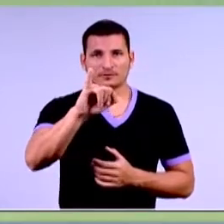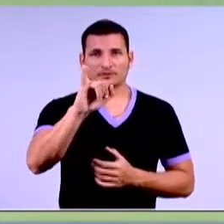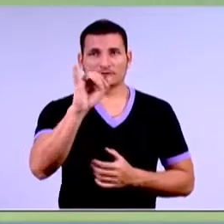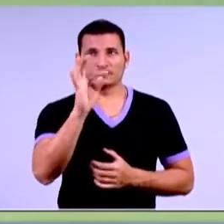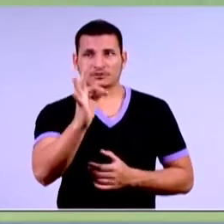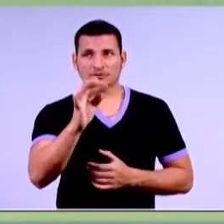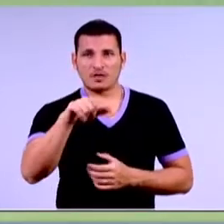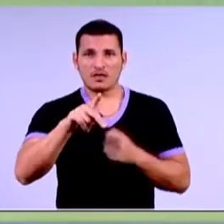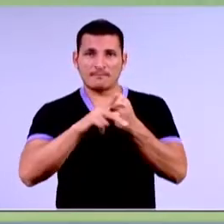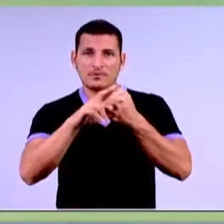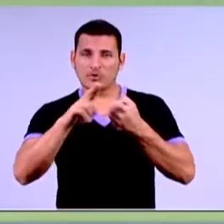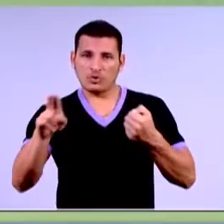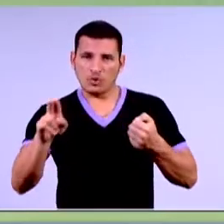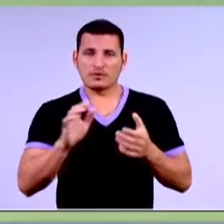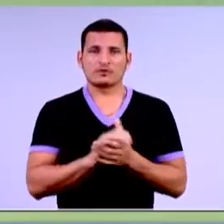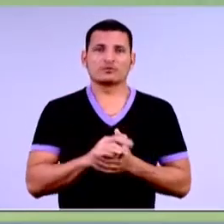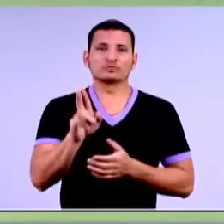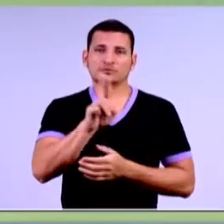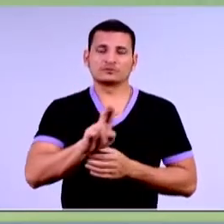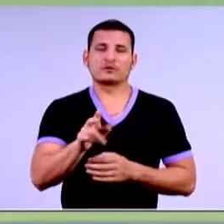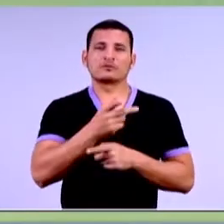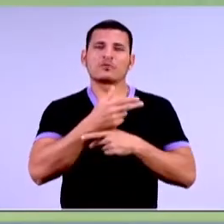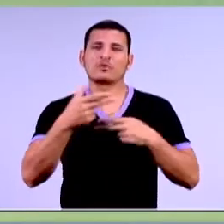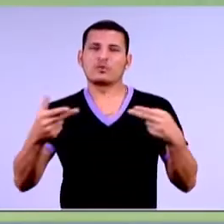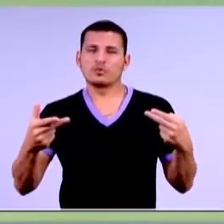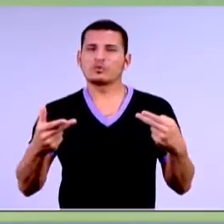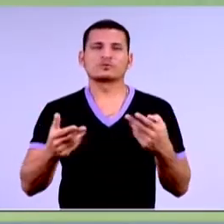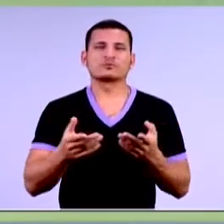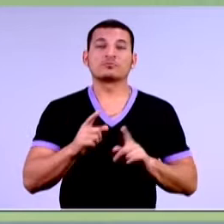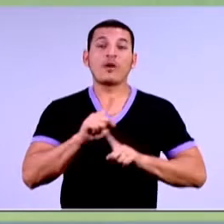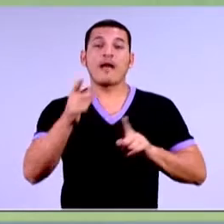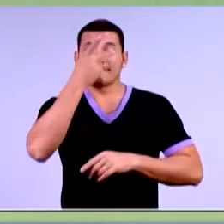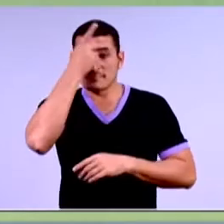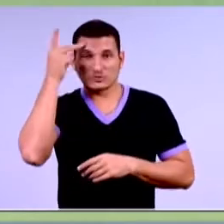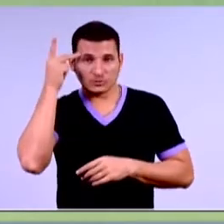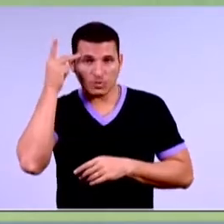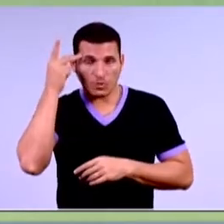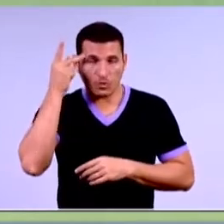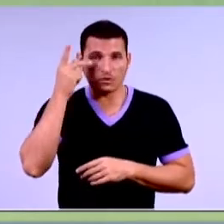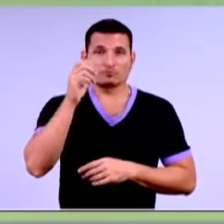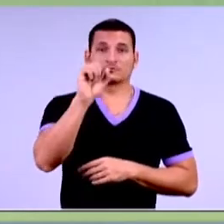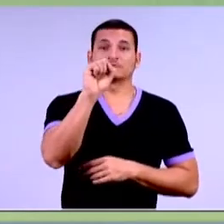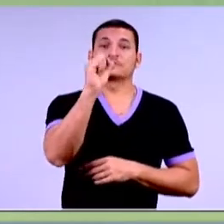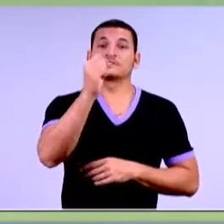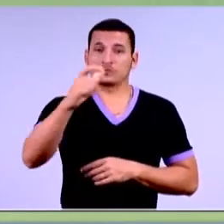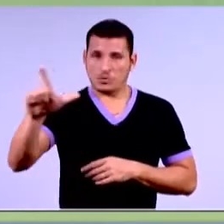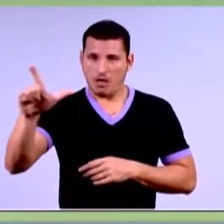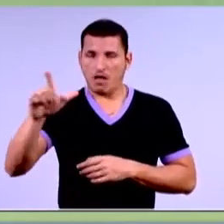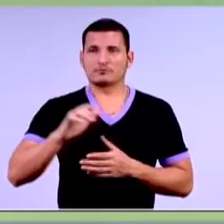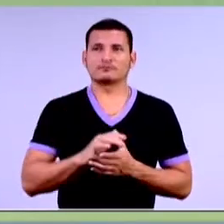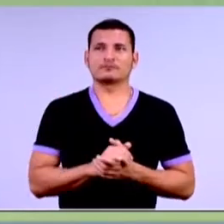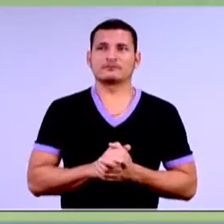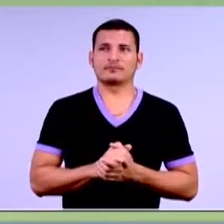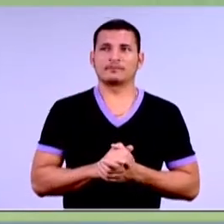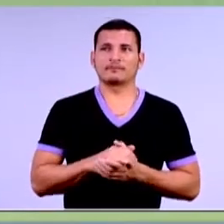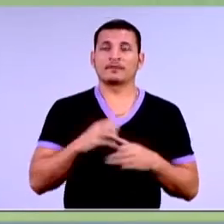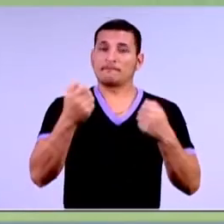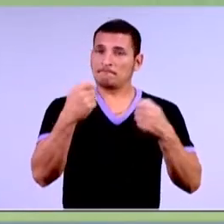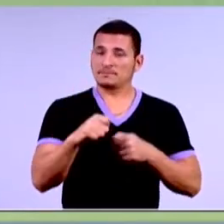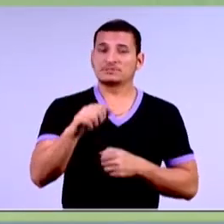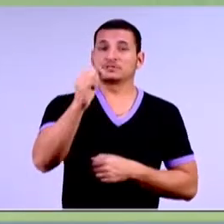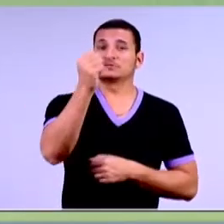utilizado para coisas pra qualquer coisa que não seja uma pessoa no singular não vamos esquecer tem que ser no